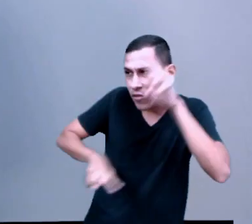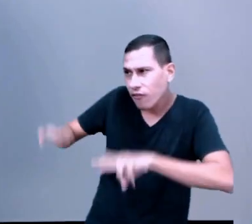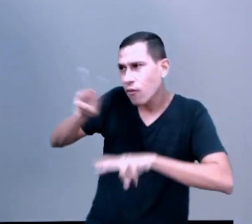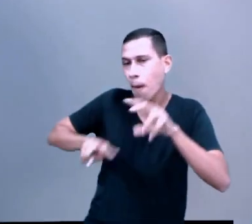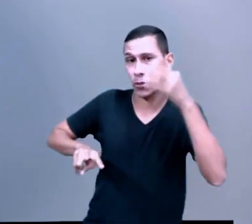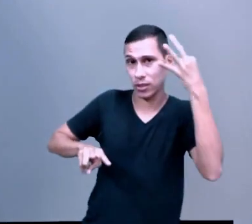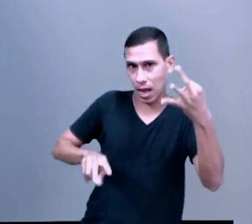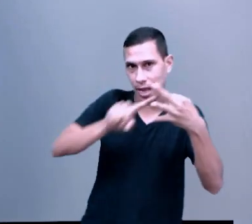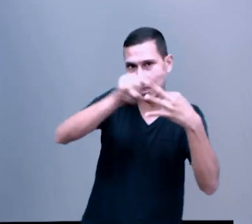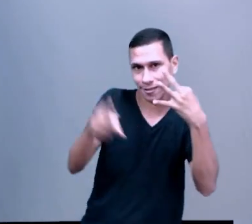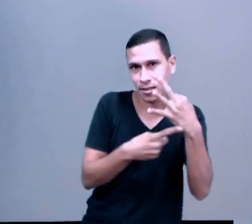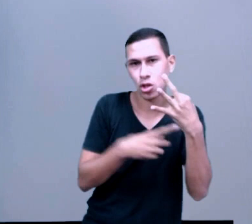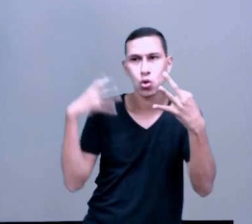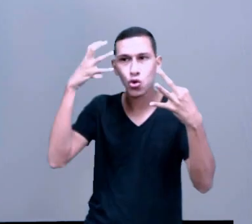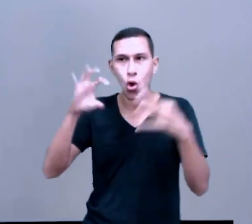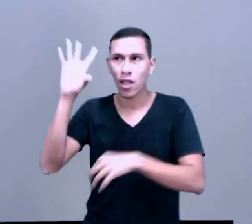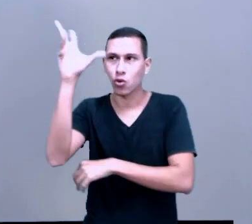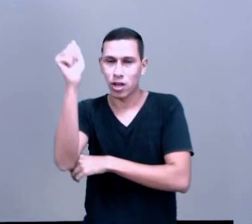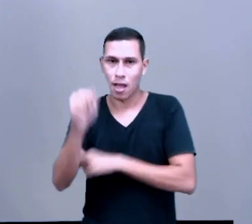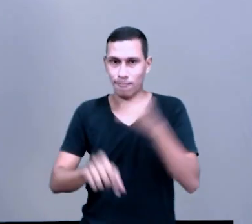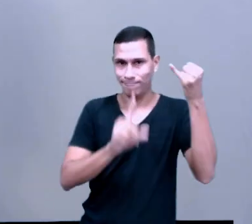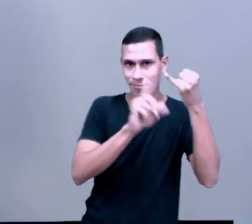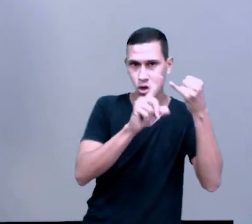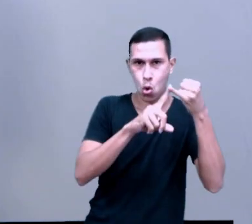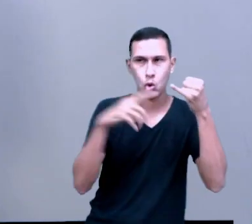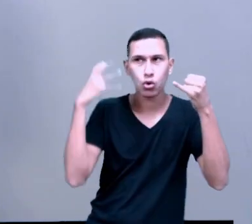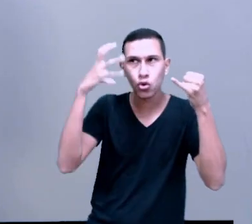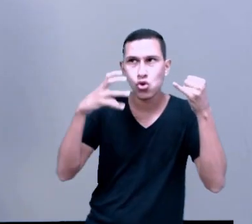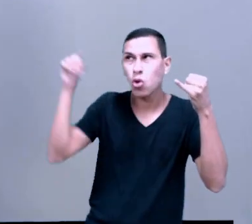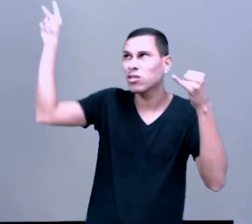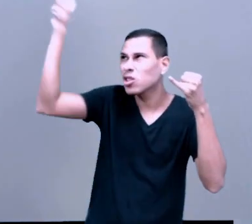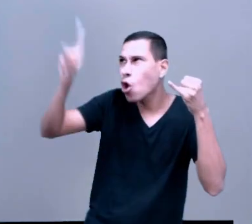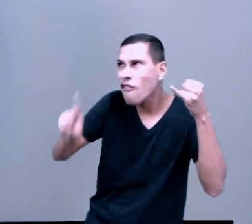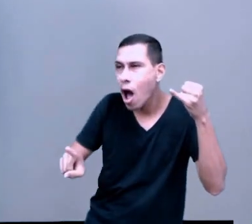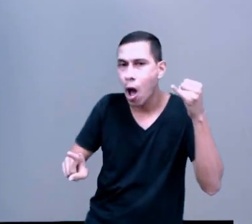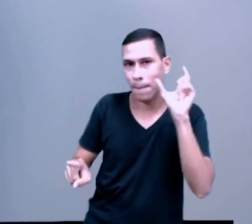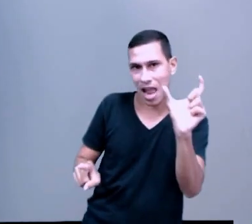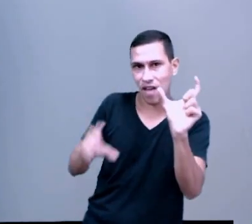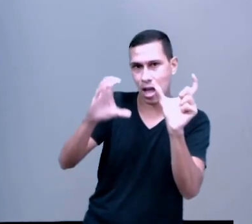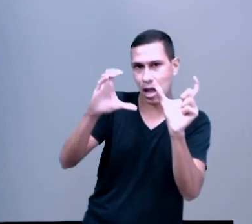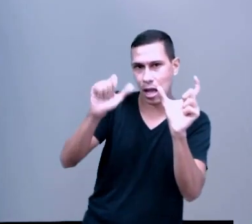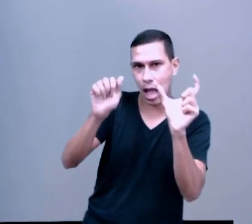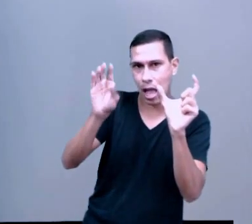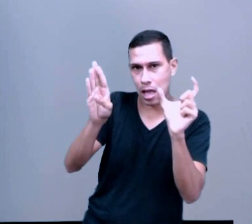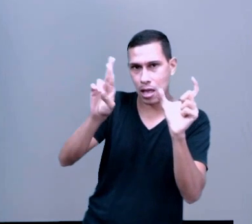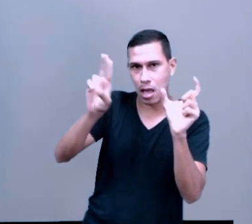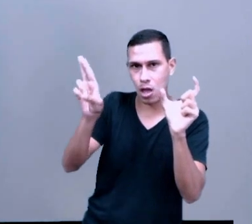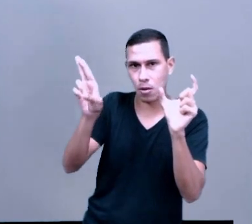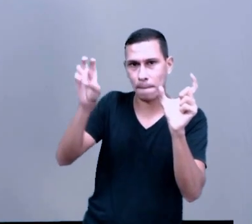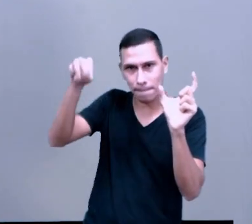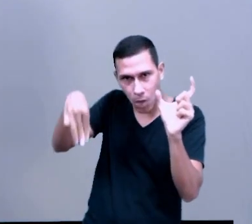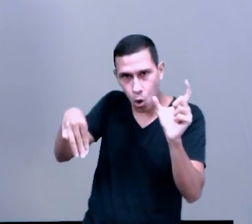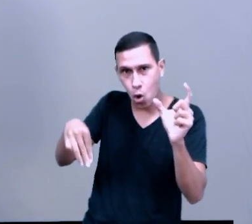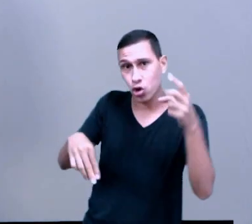a primeira delas é o som do Trovão não é representado aí pelas palavras a palavra cabrum mas